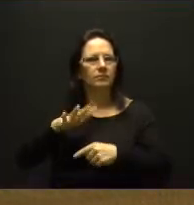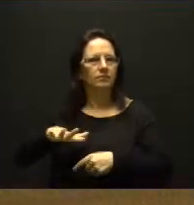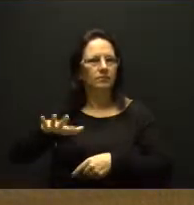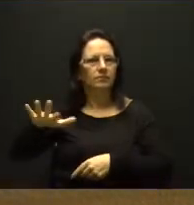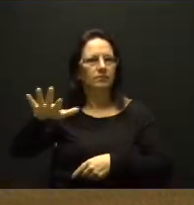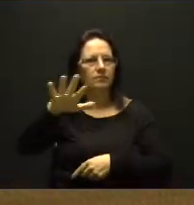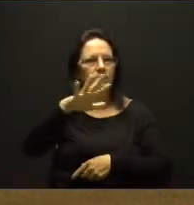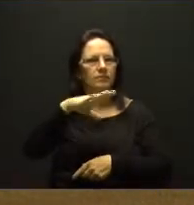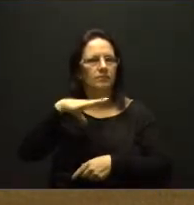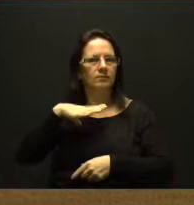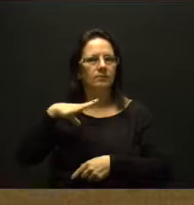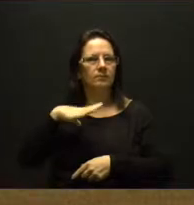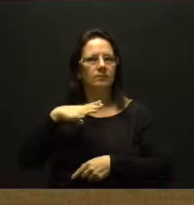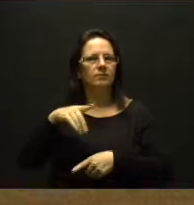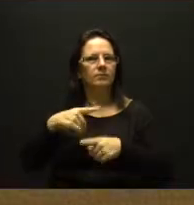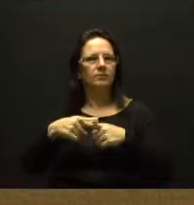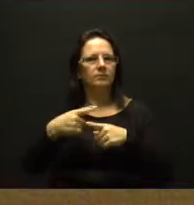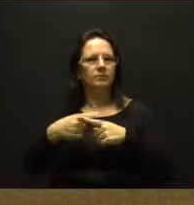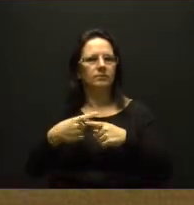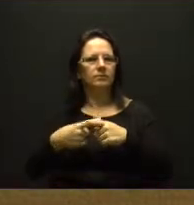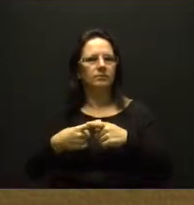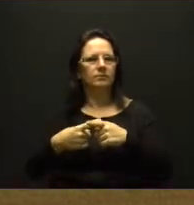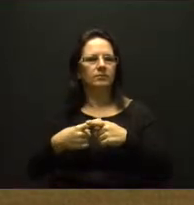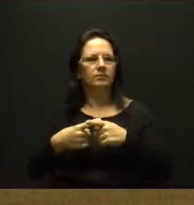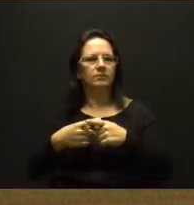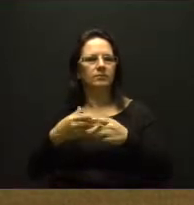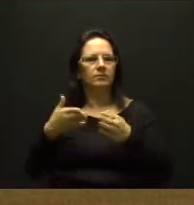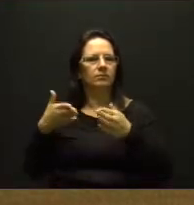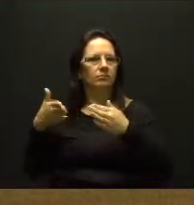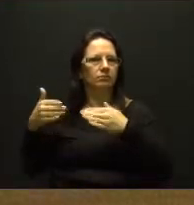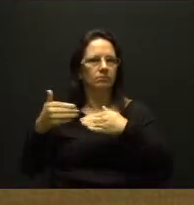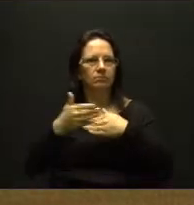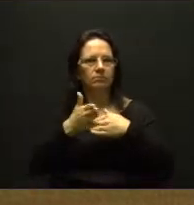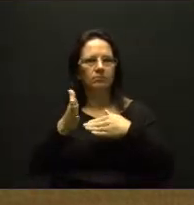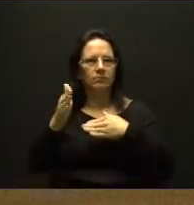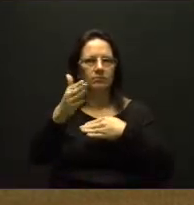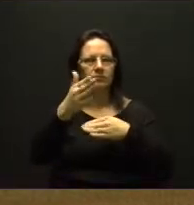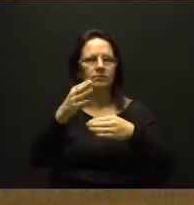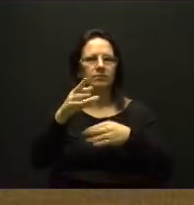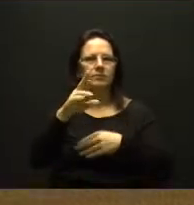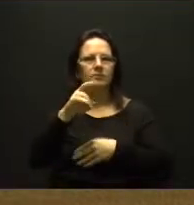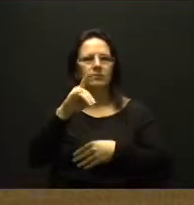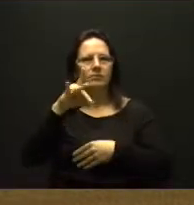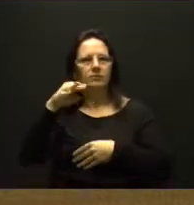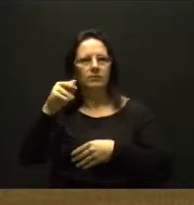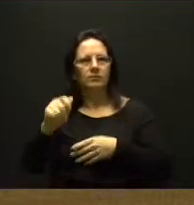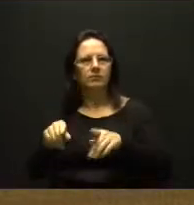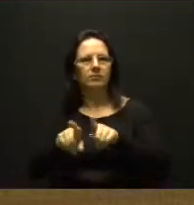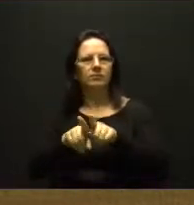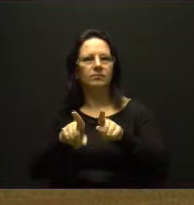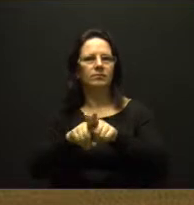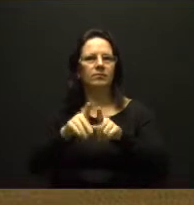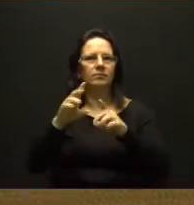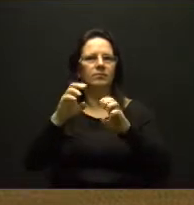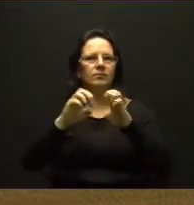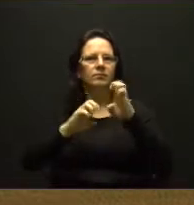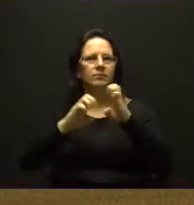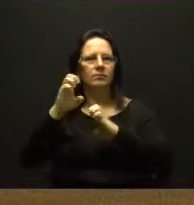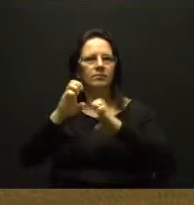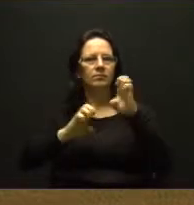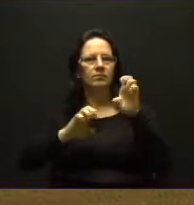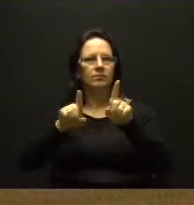das cidade onde é cortada por rodovias as indústrias tenham sofrido inundações